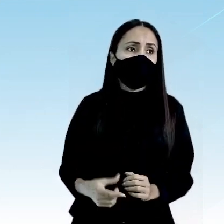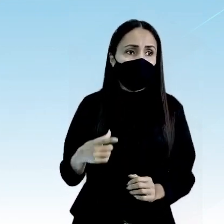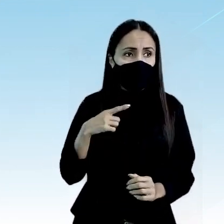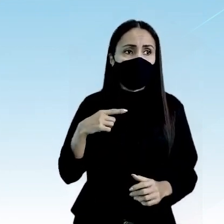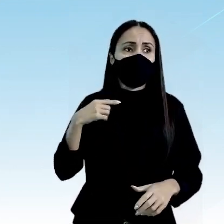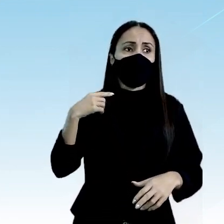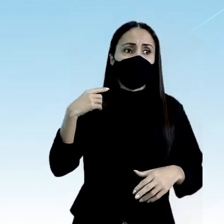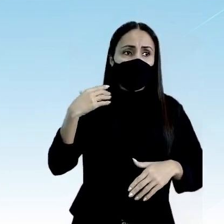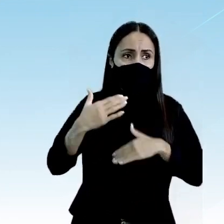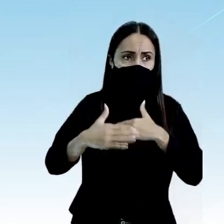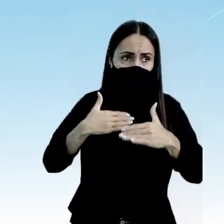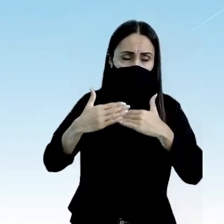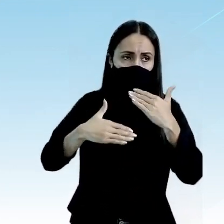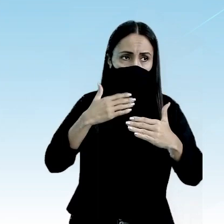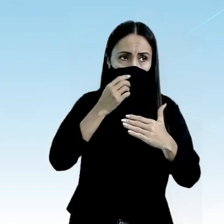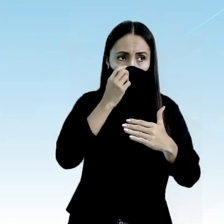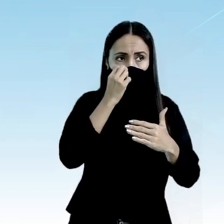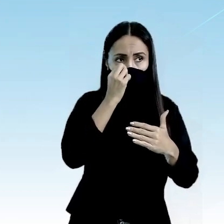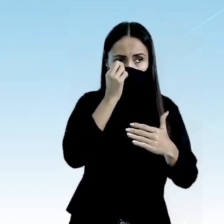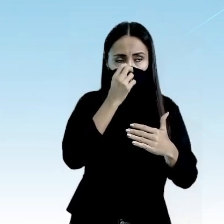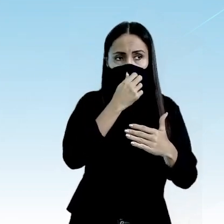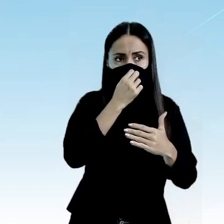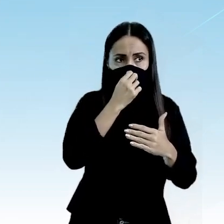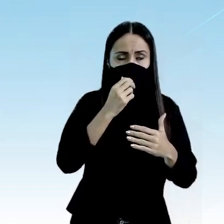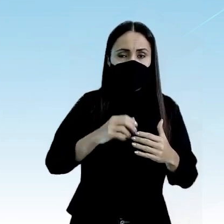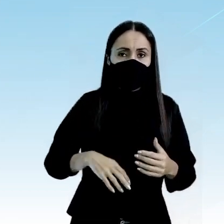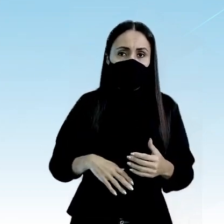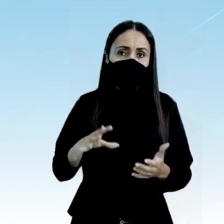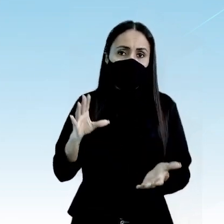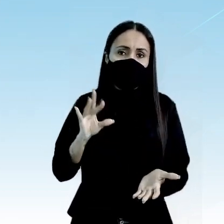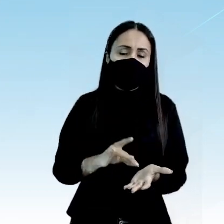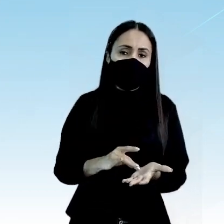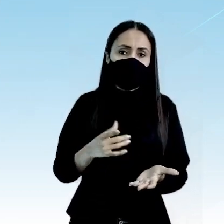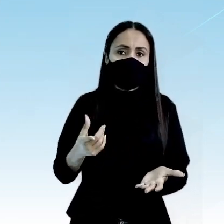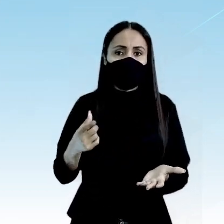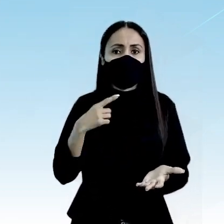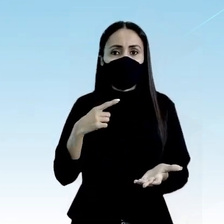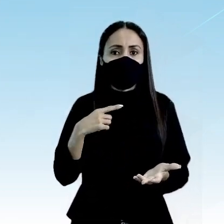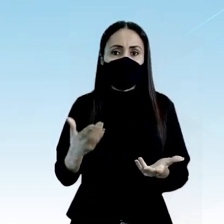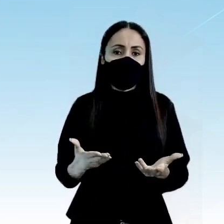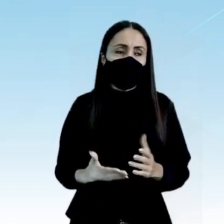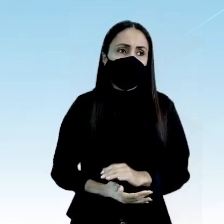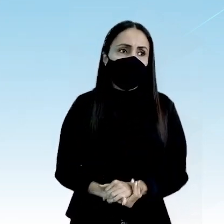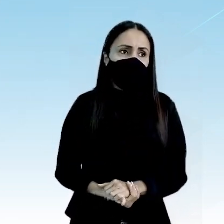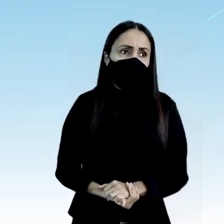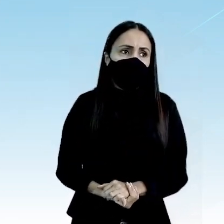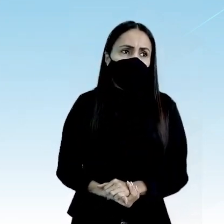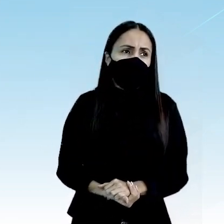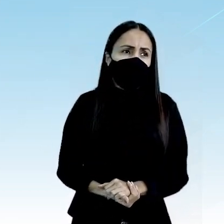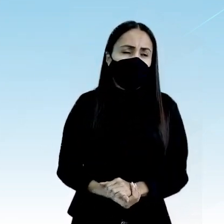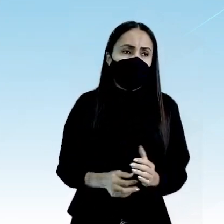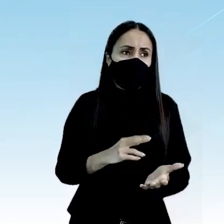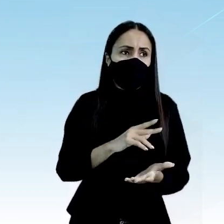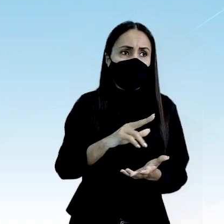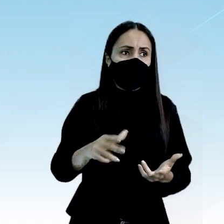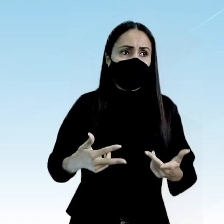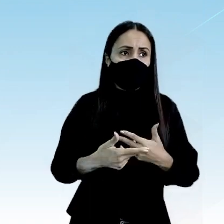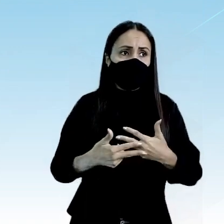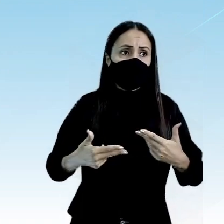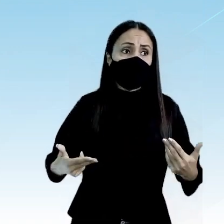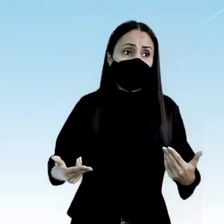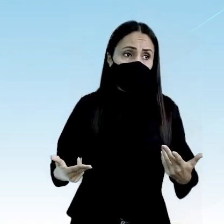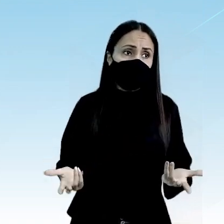né, na realidade trouxe aí, né, ponto muito relevante, né, que a gente